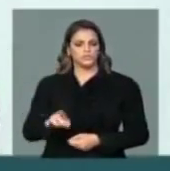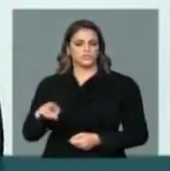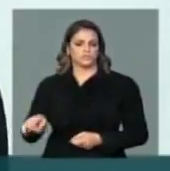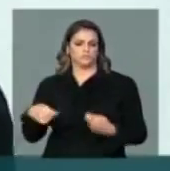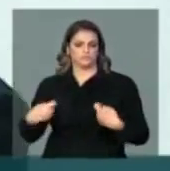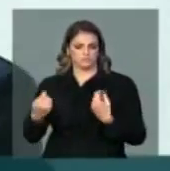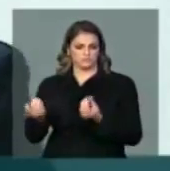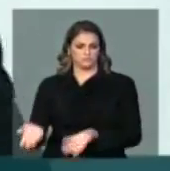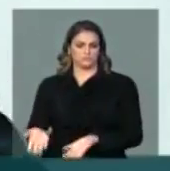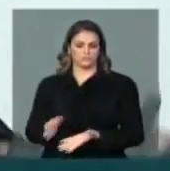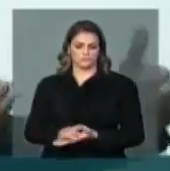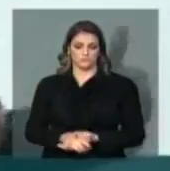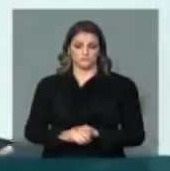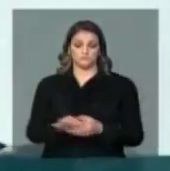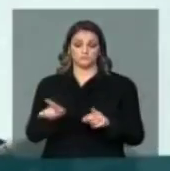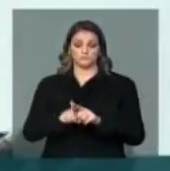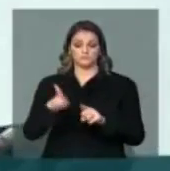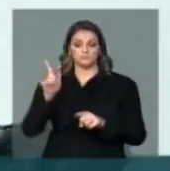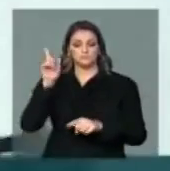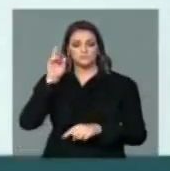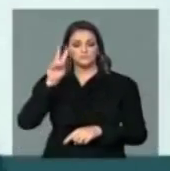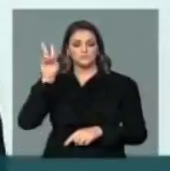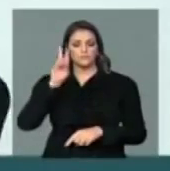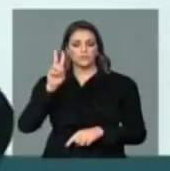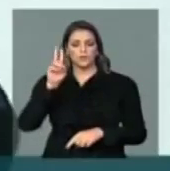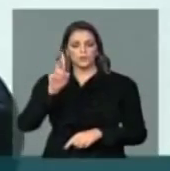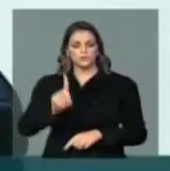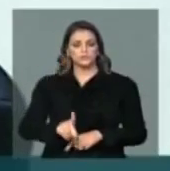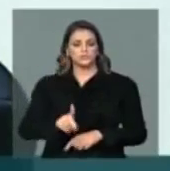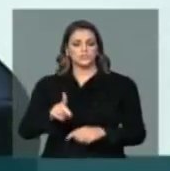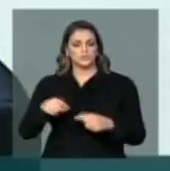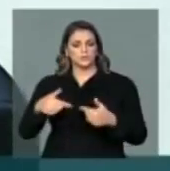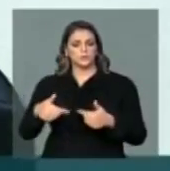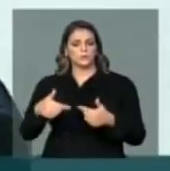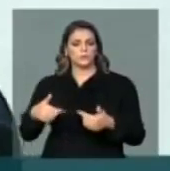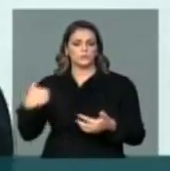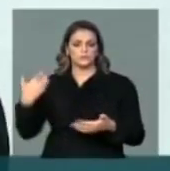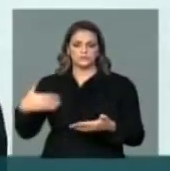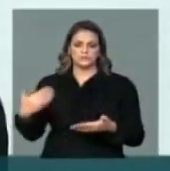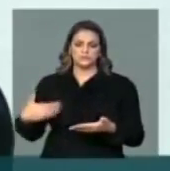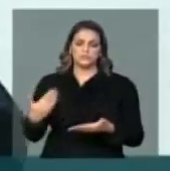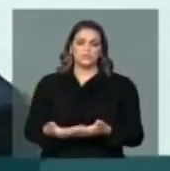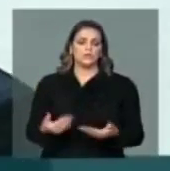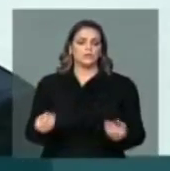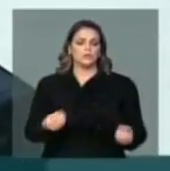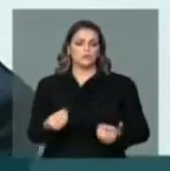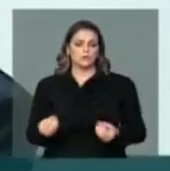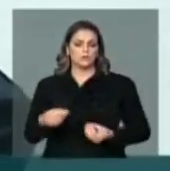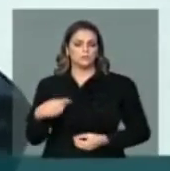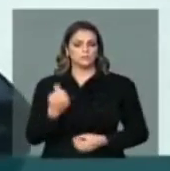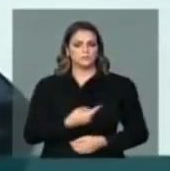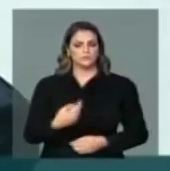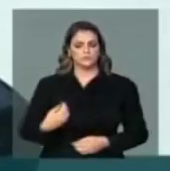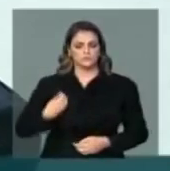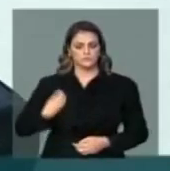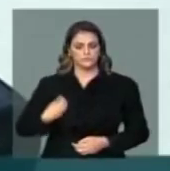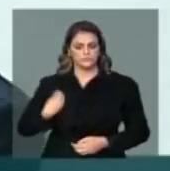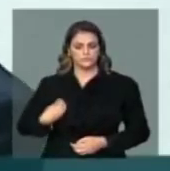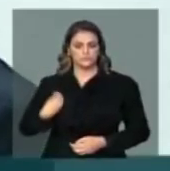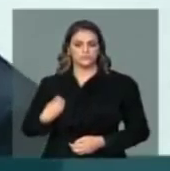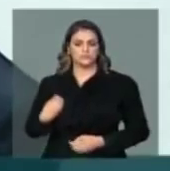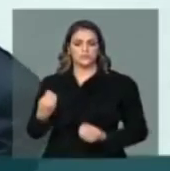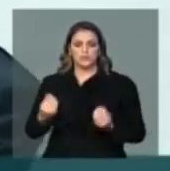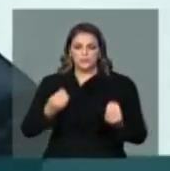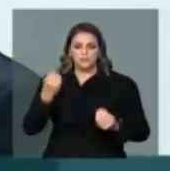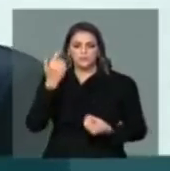acumulativa das lutas realizadas pelo movimento negro, onde nós chegamos, de que forma nós chegamos e como nós conquistamos.